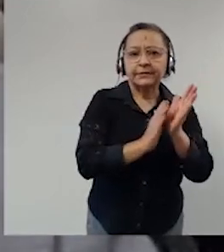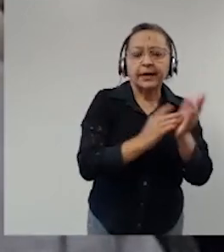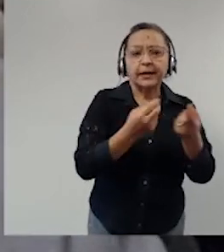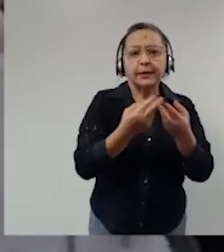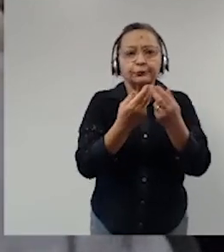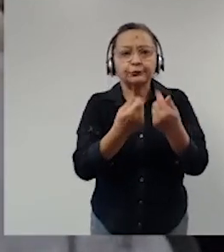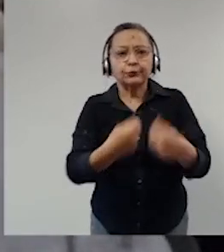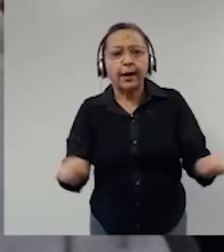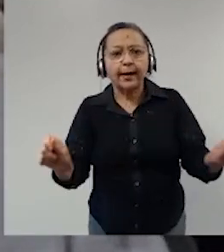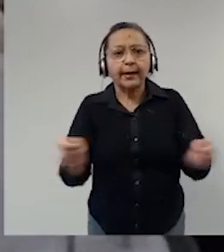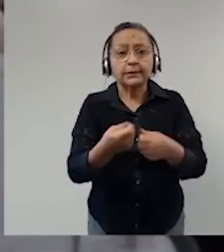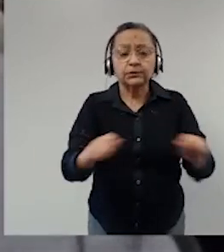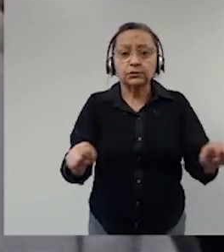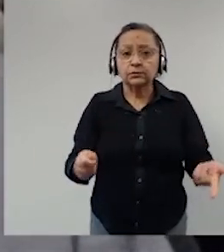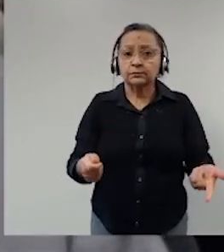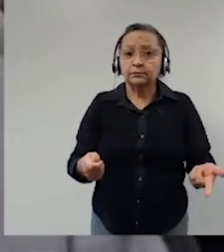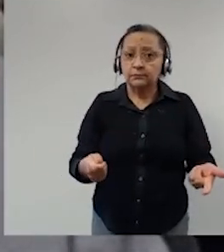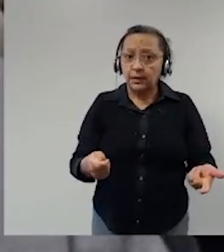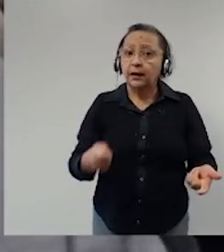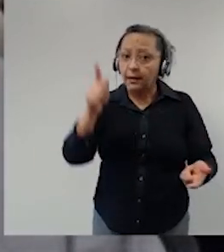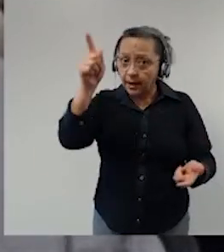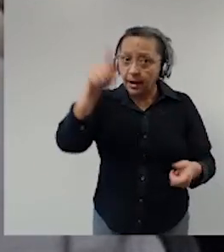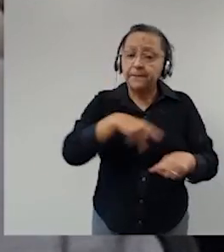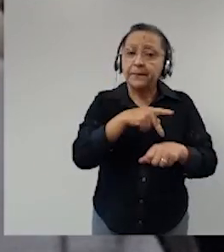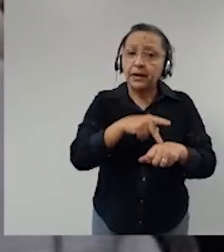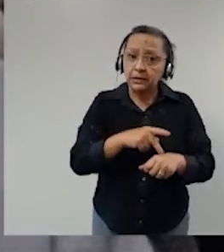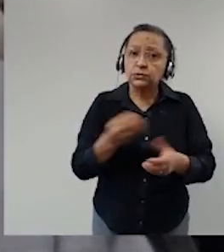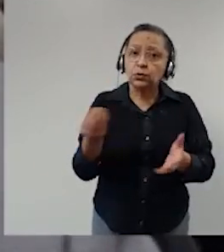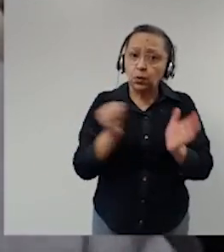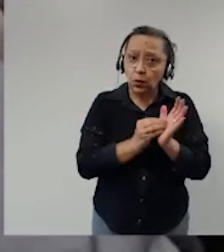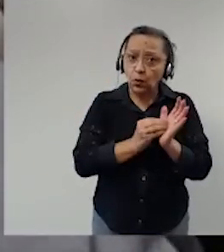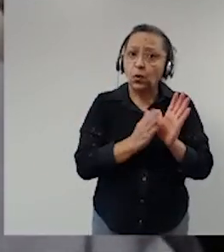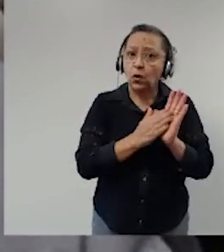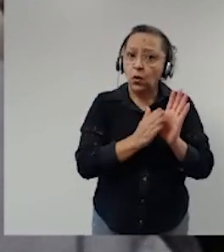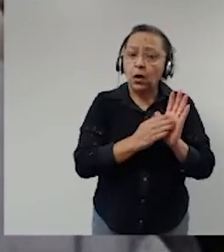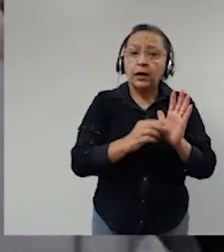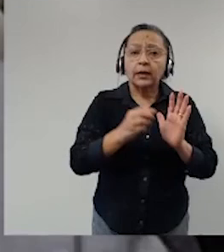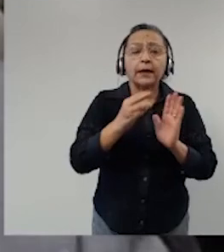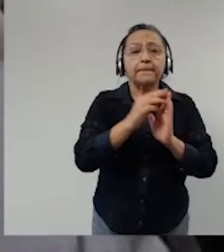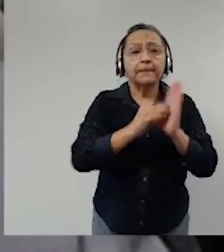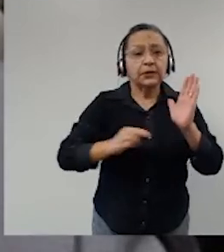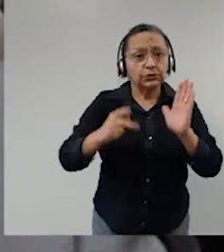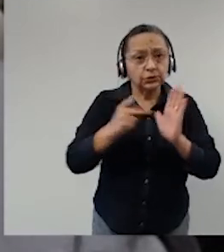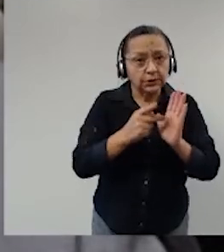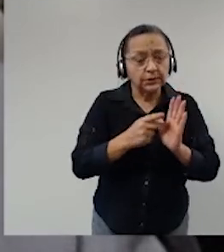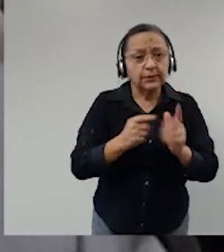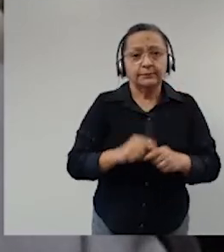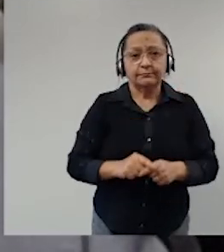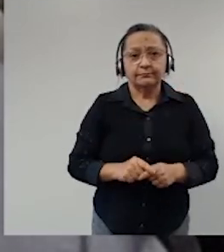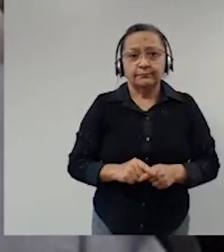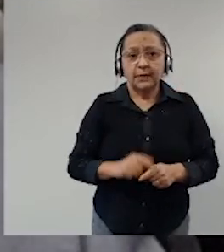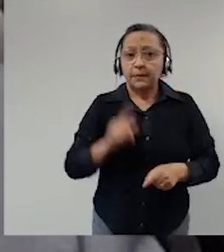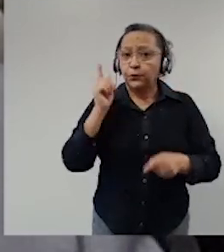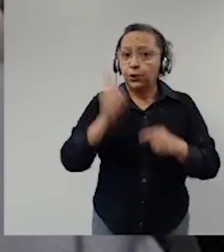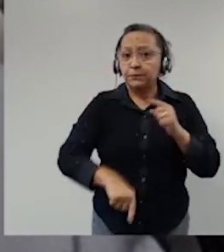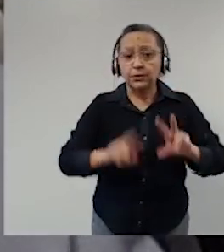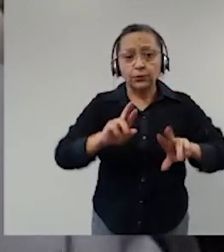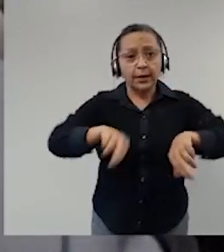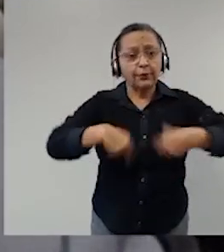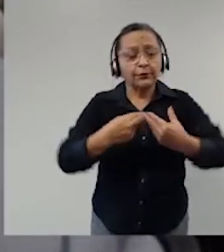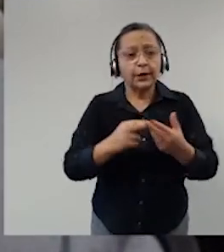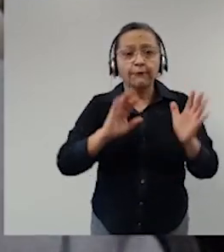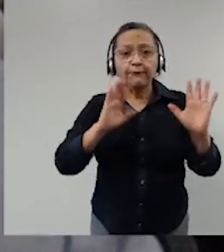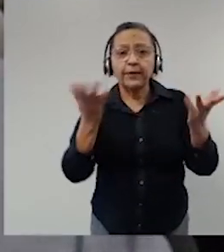né? Ninguém duvida da influência liberal na cultura inglesa, né? Do povo